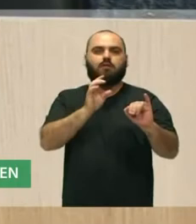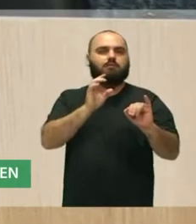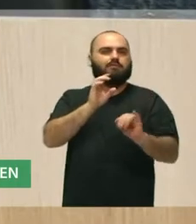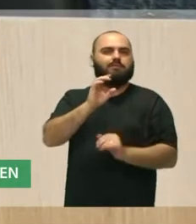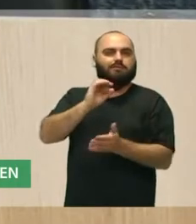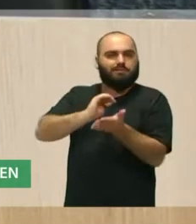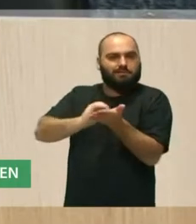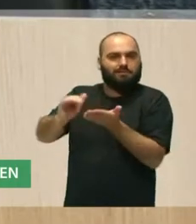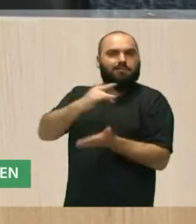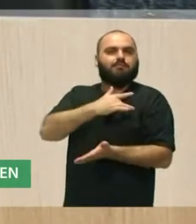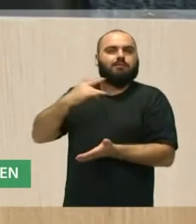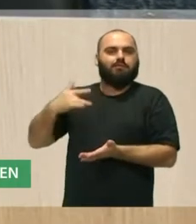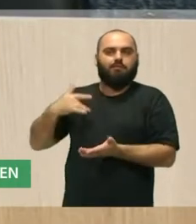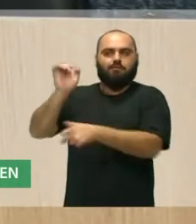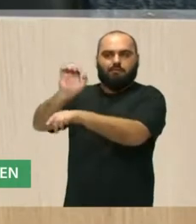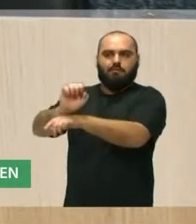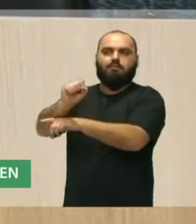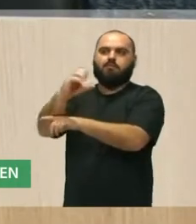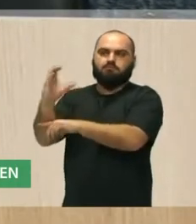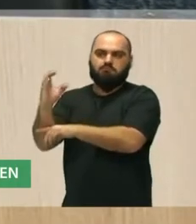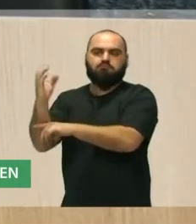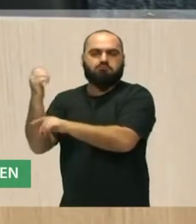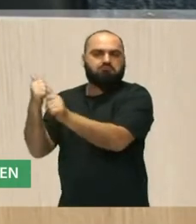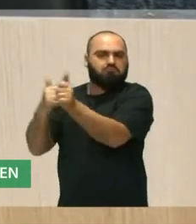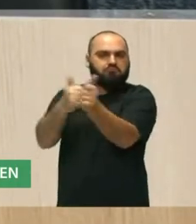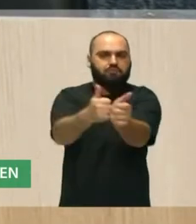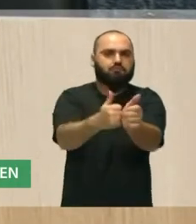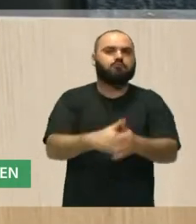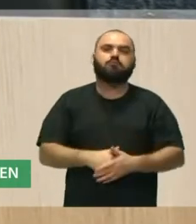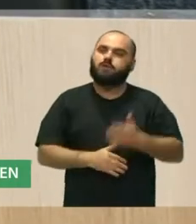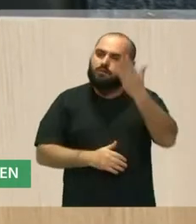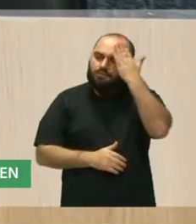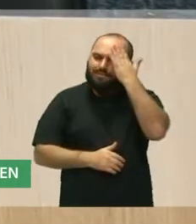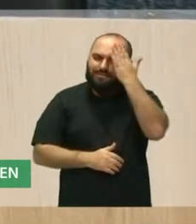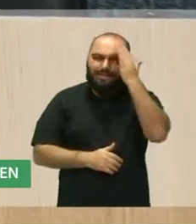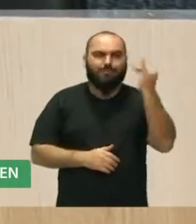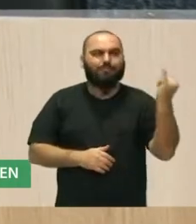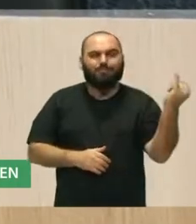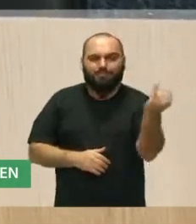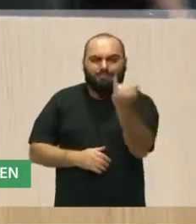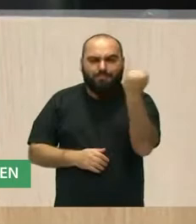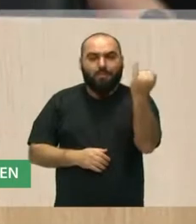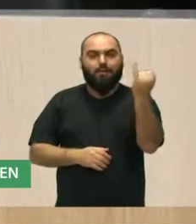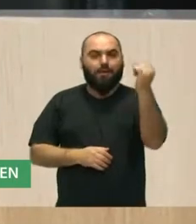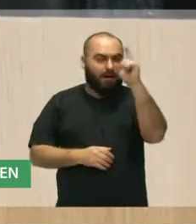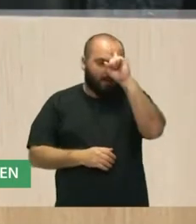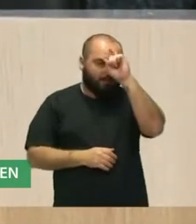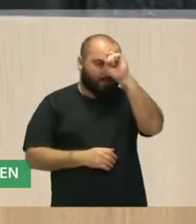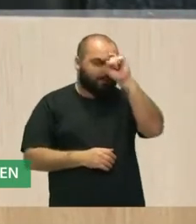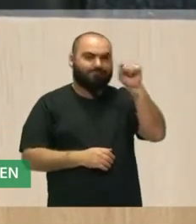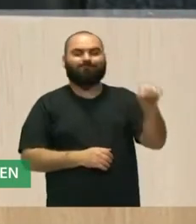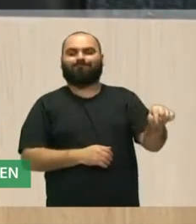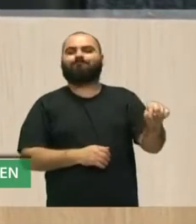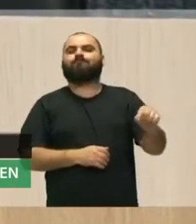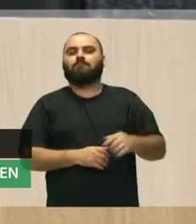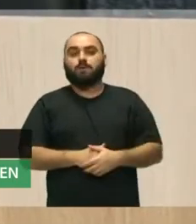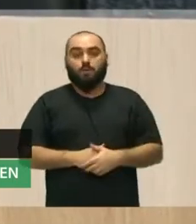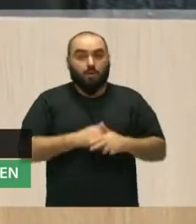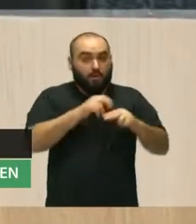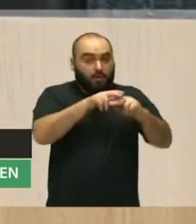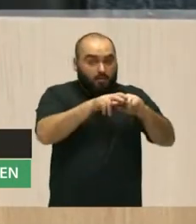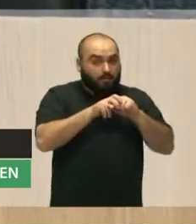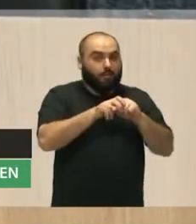de saúde do estado, e eu sei da importância desse hospital para nossa região. Por isso eu